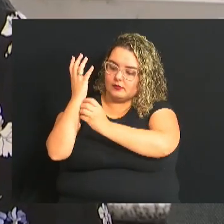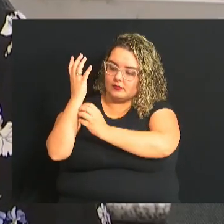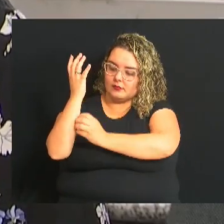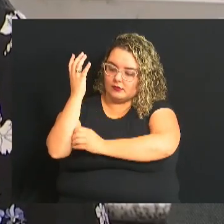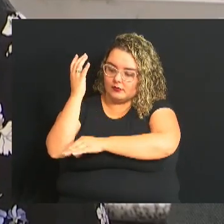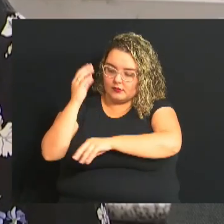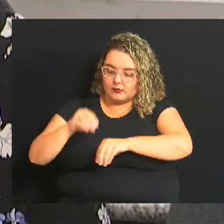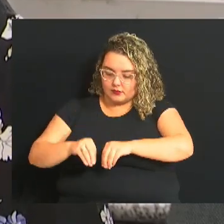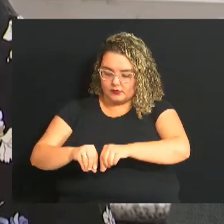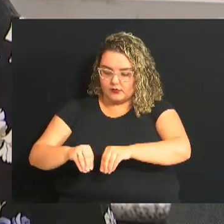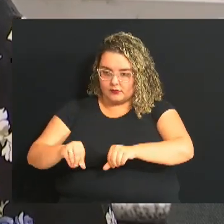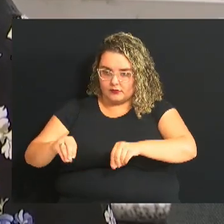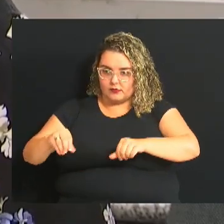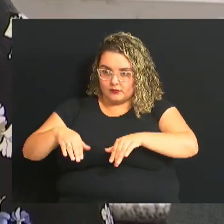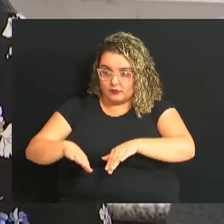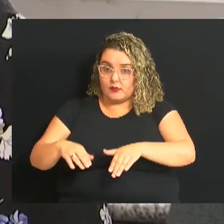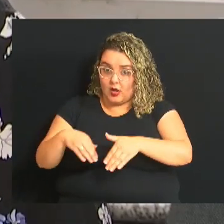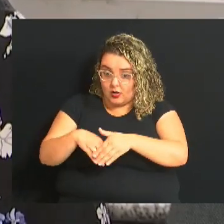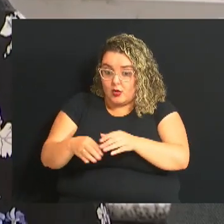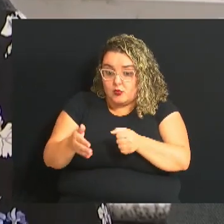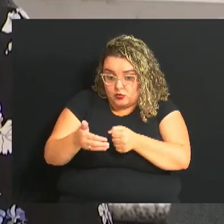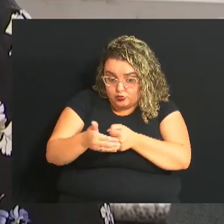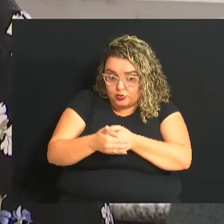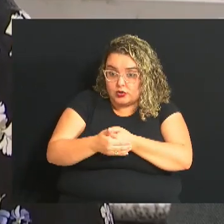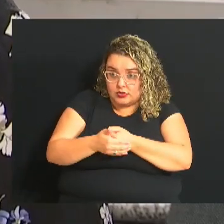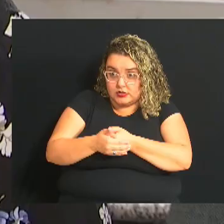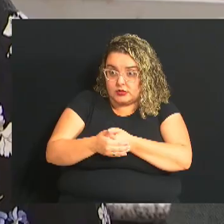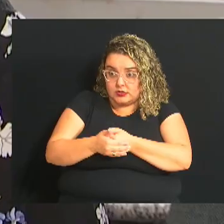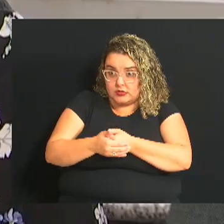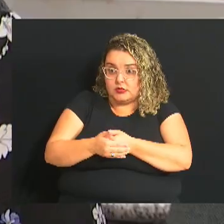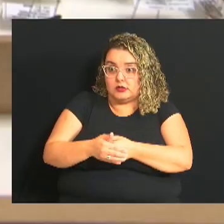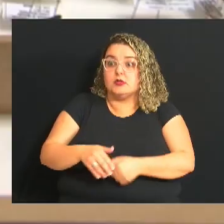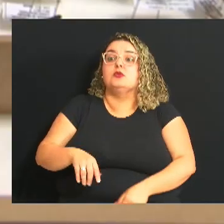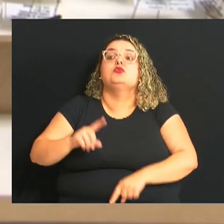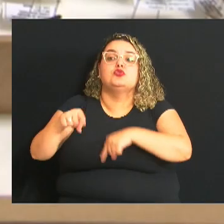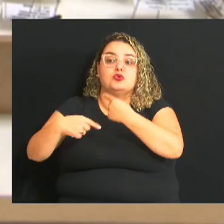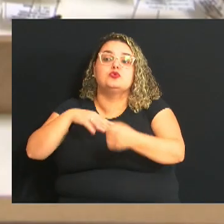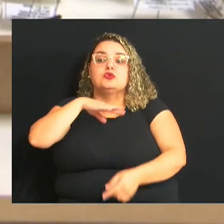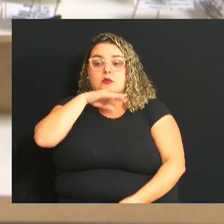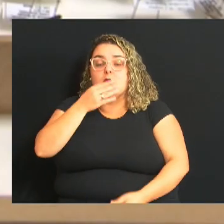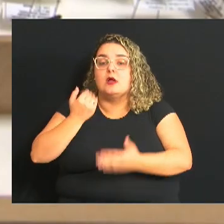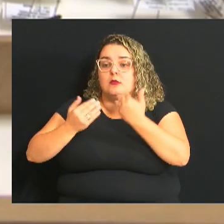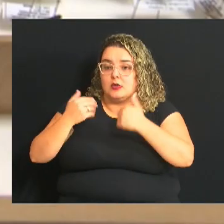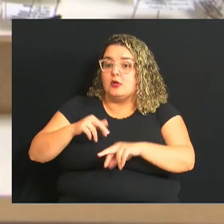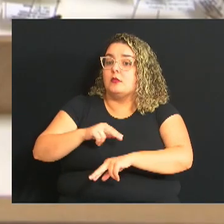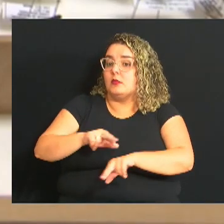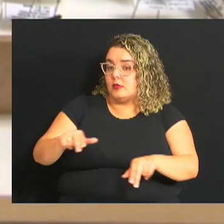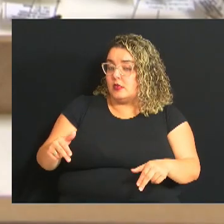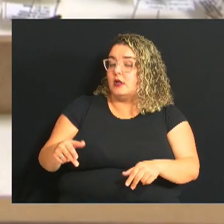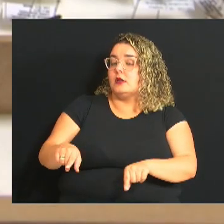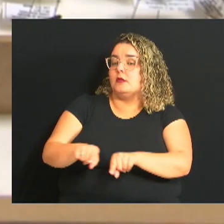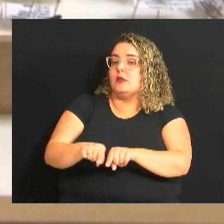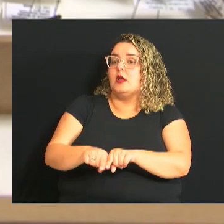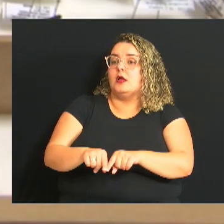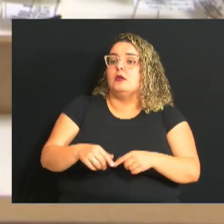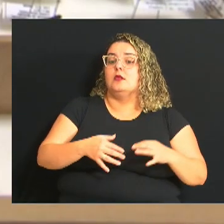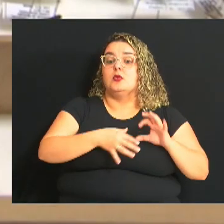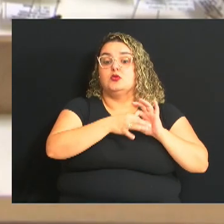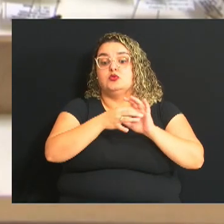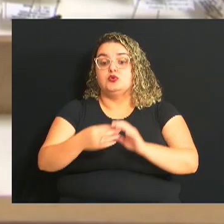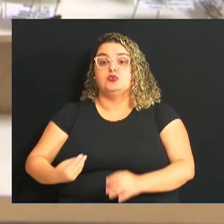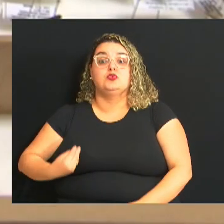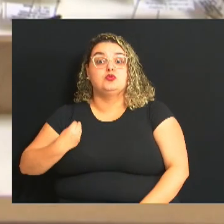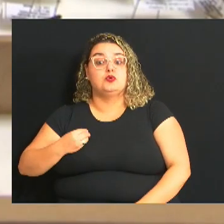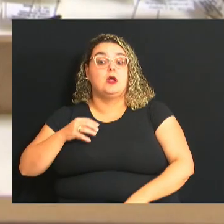buscar abrigo, para se esconder dos predadores e também para se alimentar. Este é um ciclo de vida que acaba influenciando